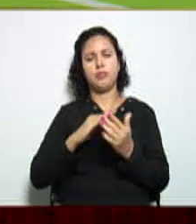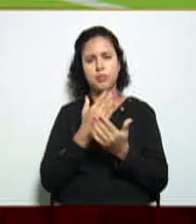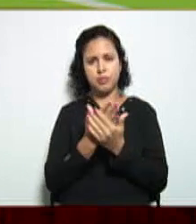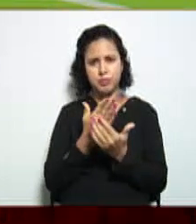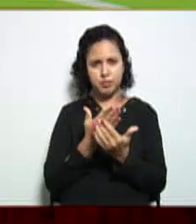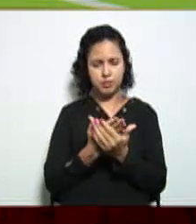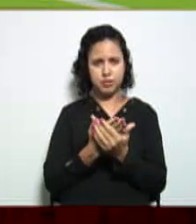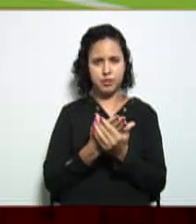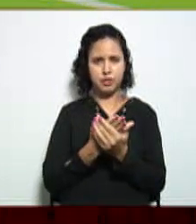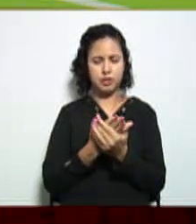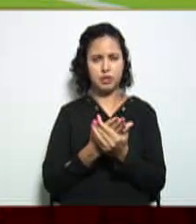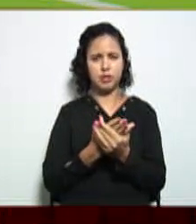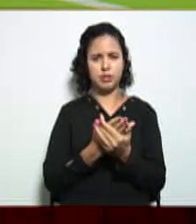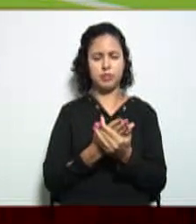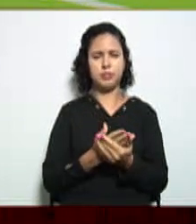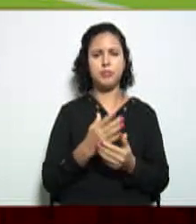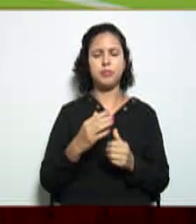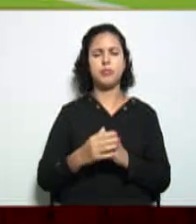também...